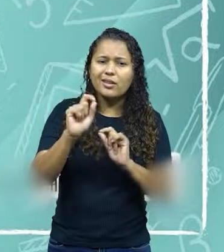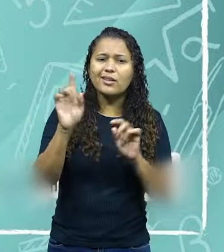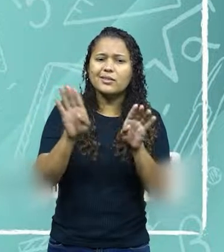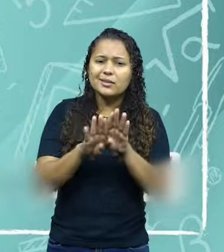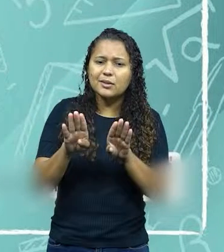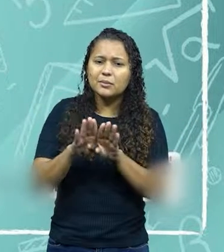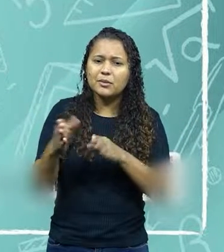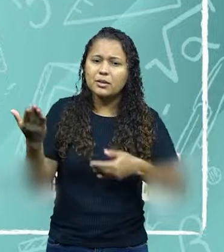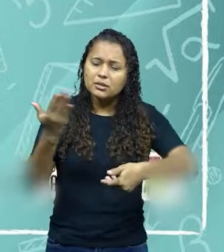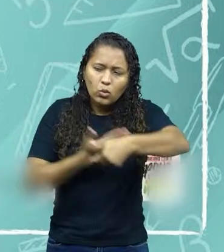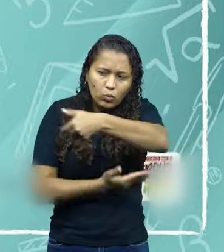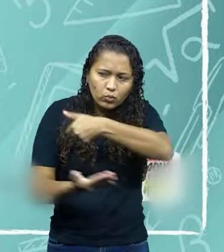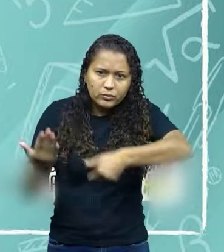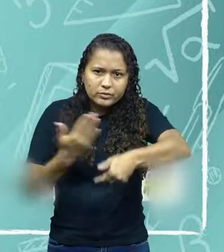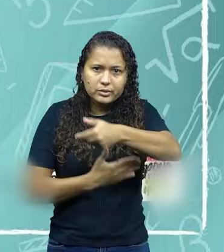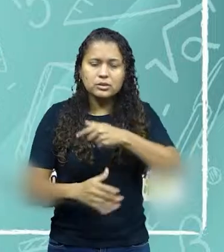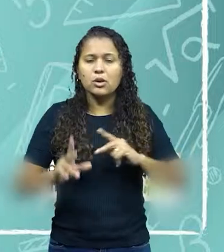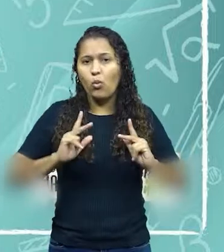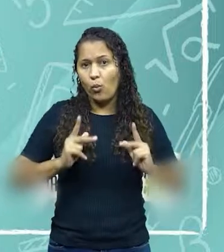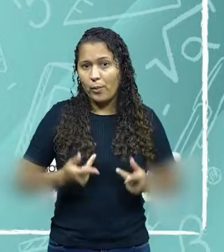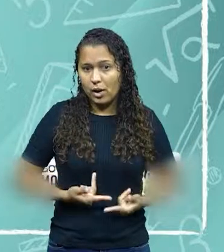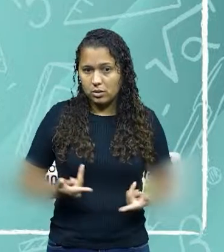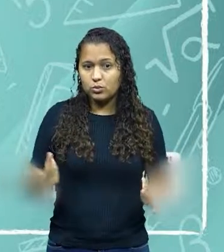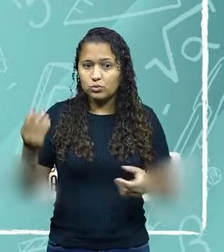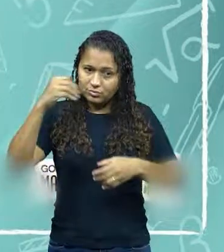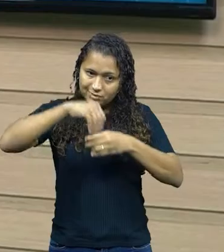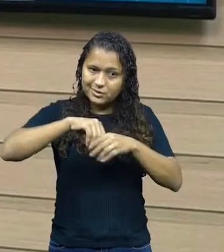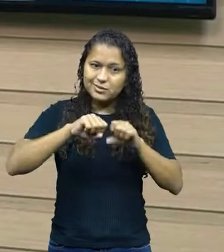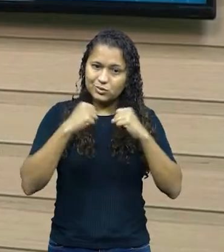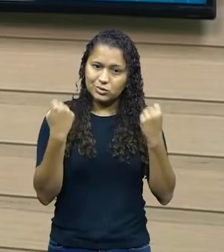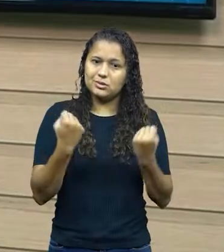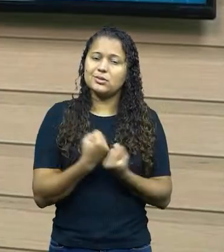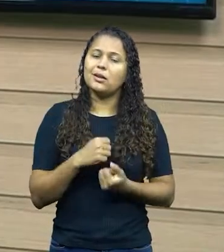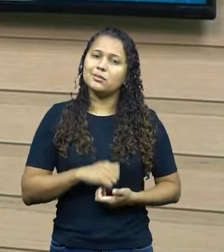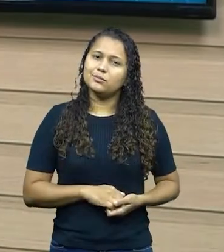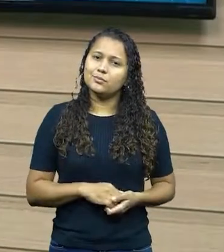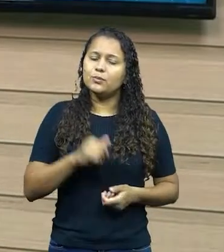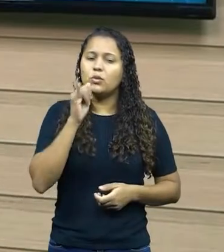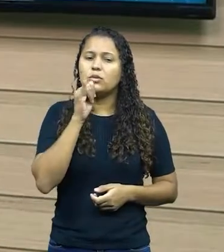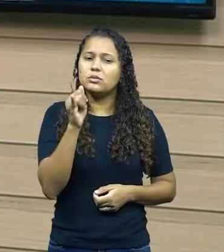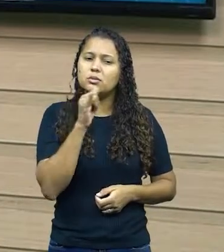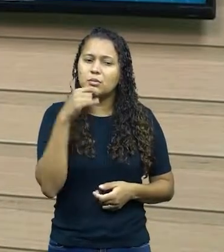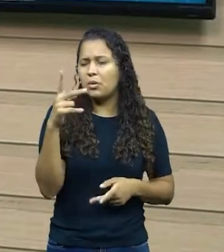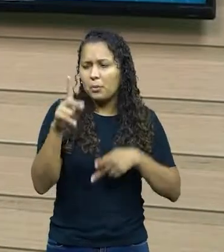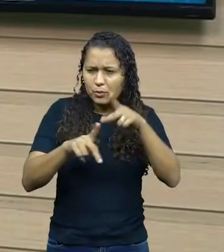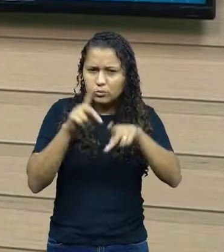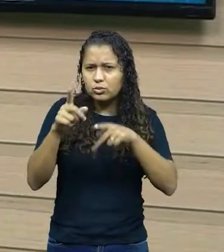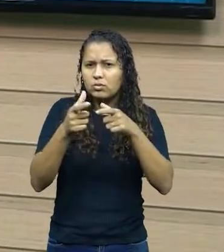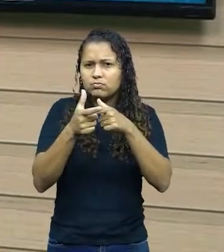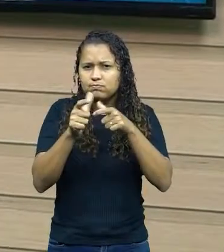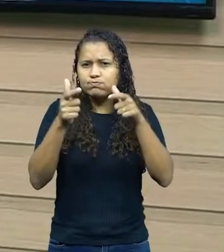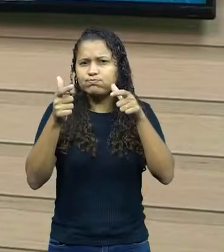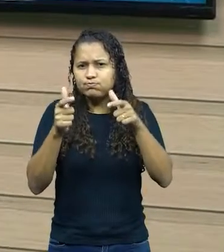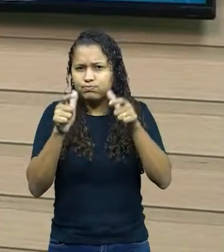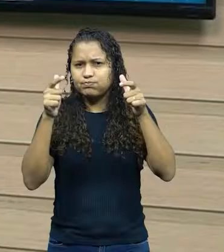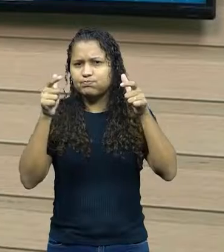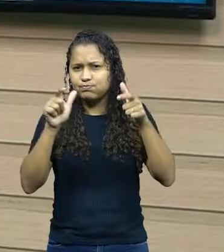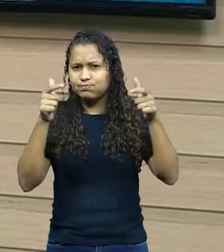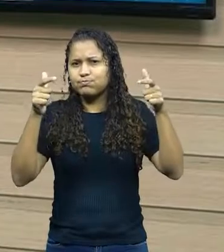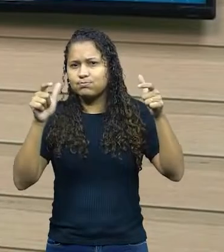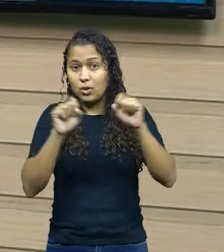acordo com a vivência do homem em sociedade. Então, à medida que a população foi crescendo e foi se